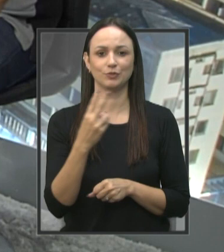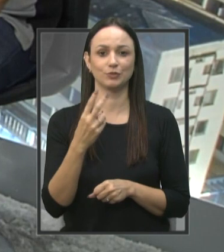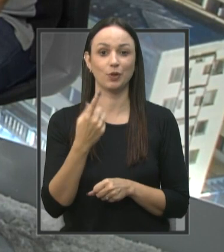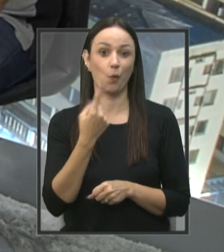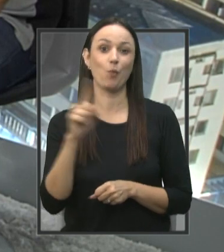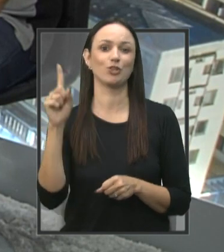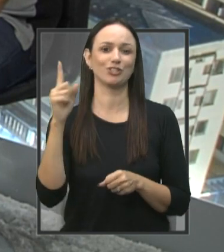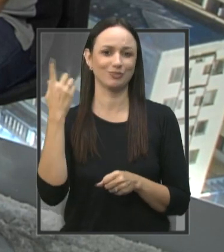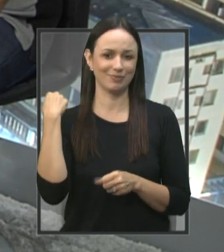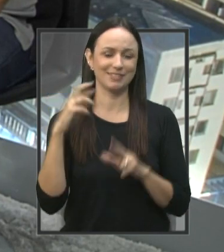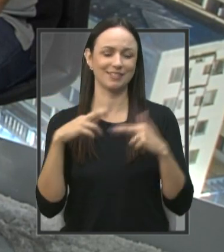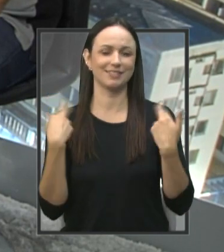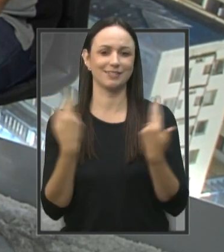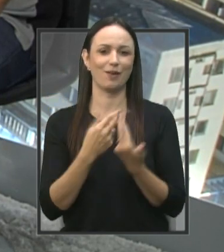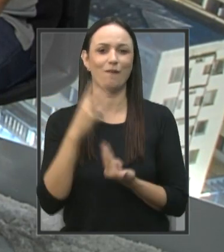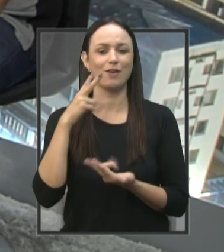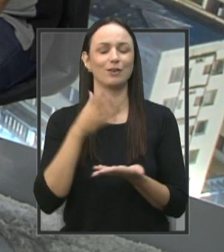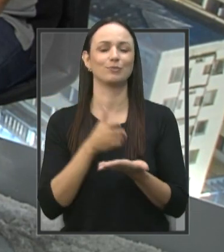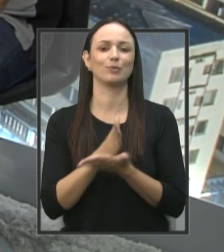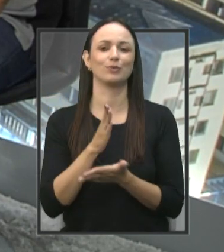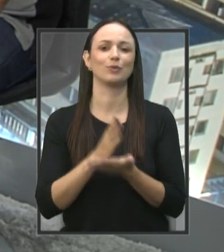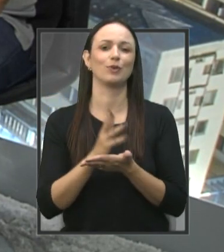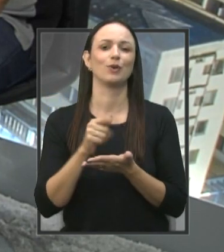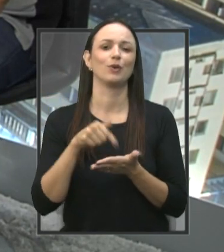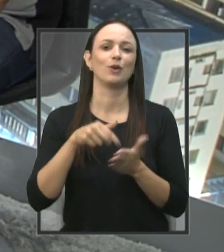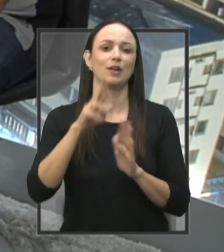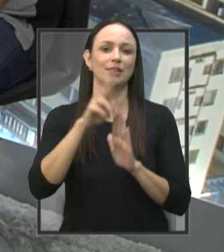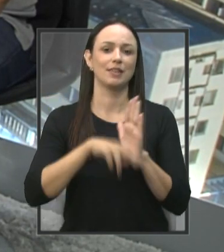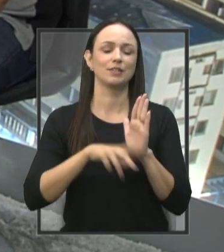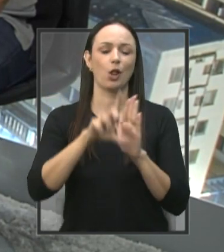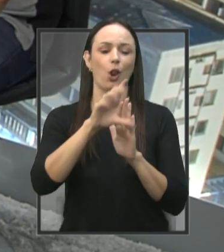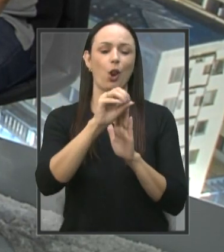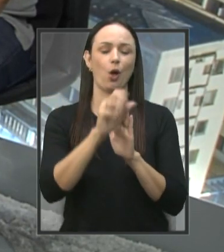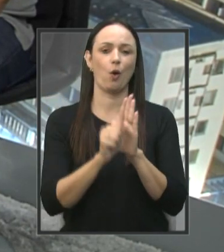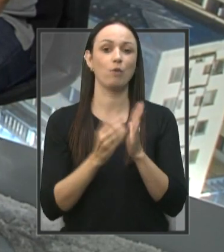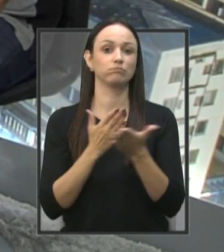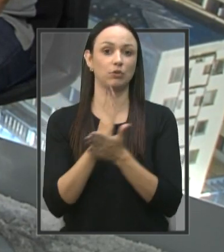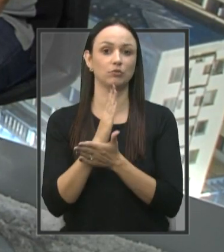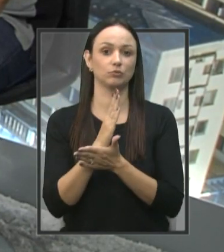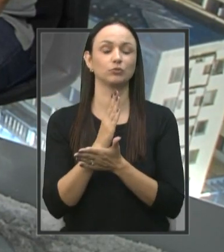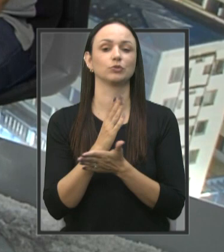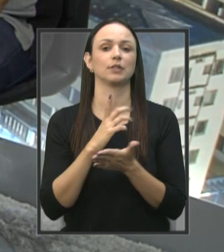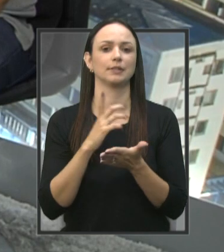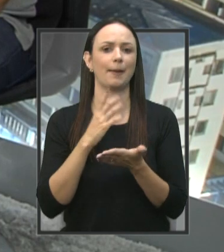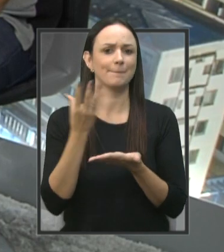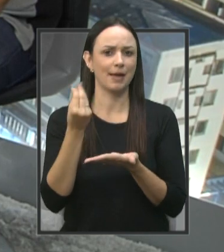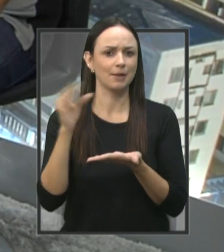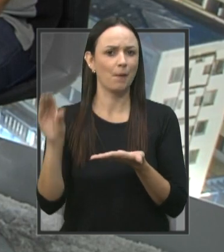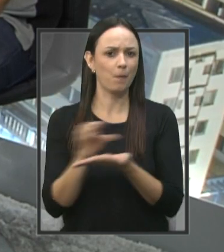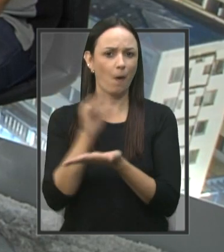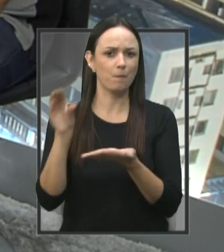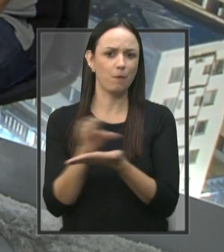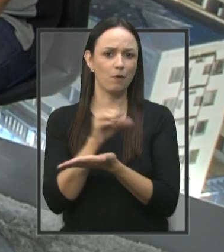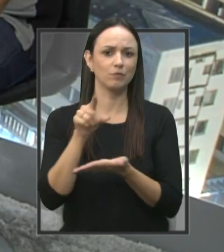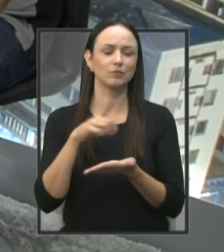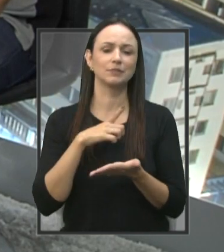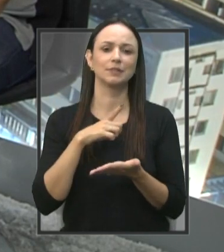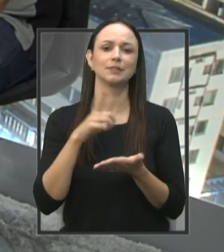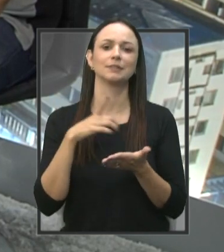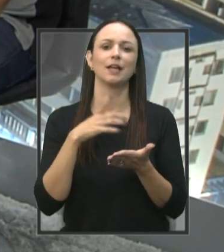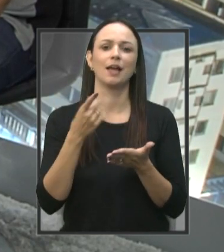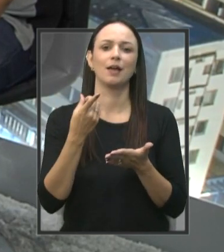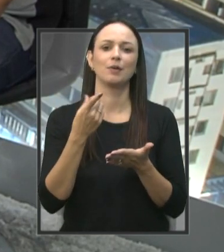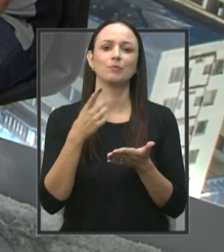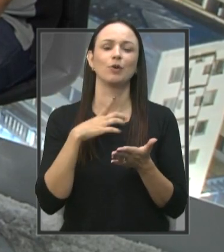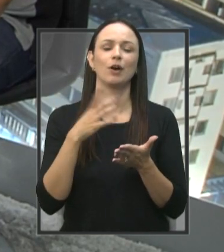2022, a última do ano. Os vereadores aprovaram a redação final da LOA com diversas emendas. E o senhor tem uma intimidade muito grande